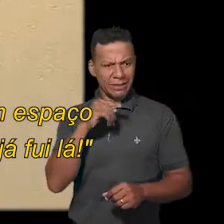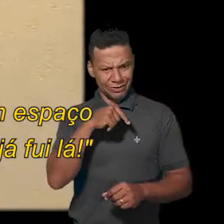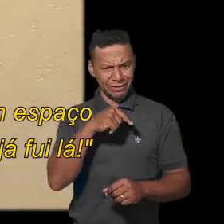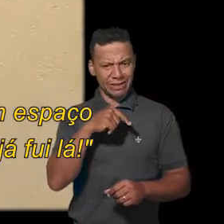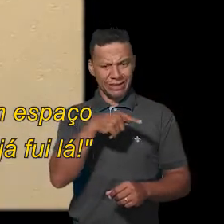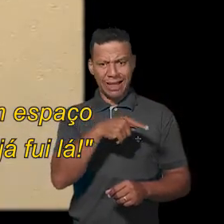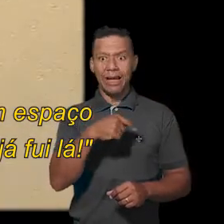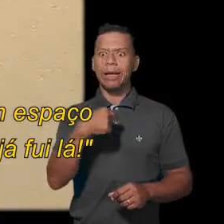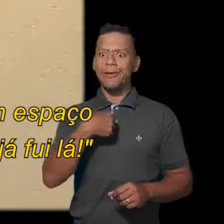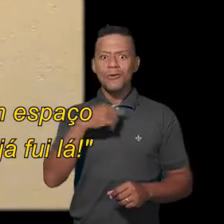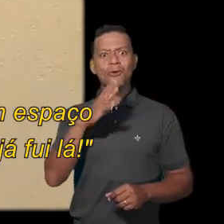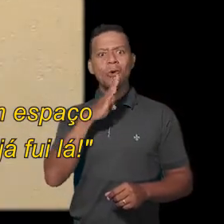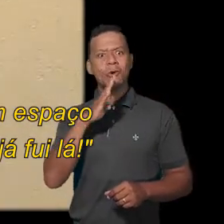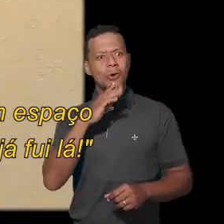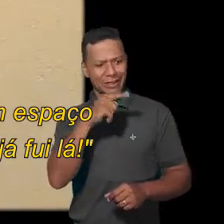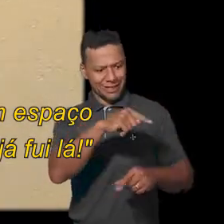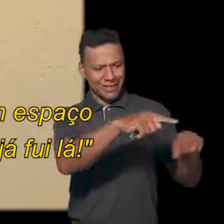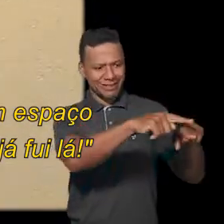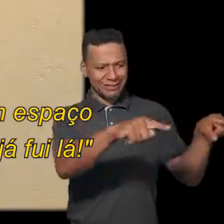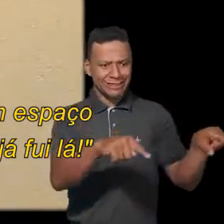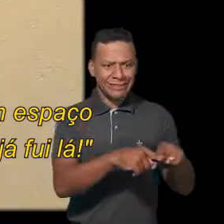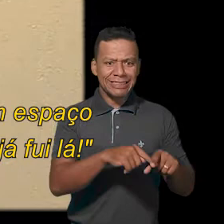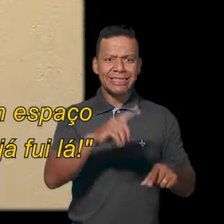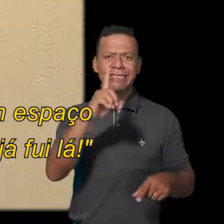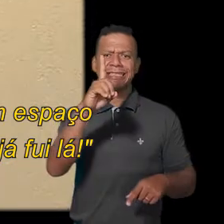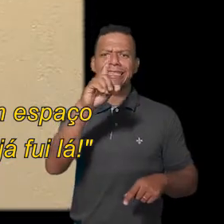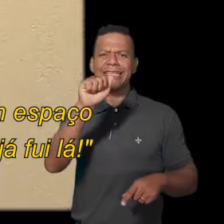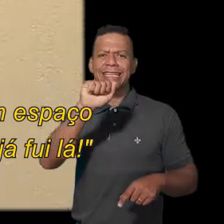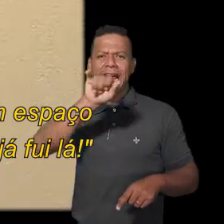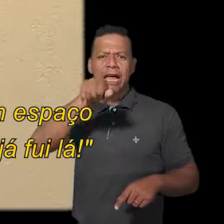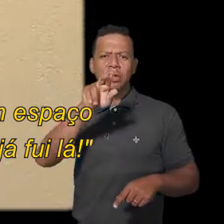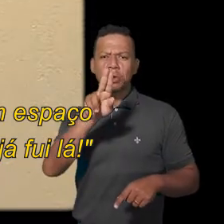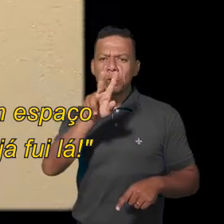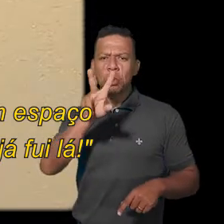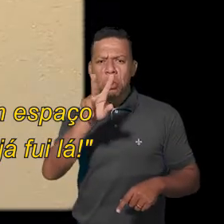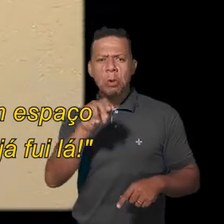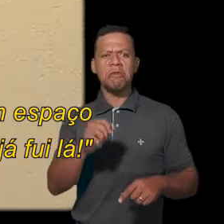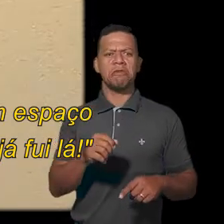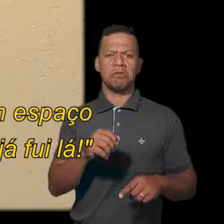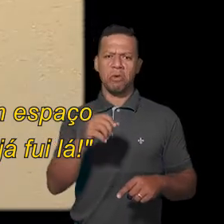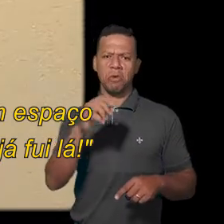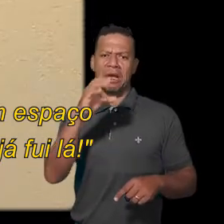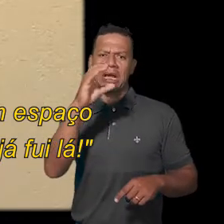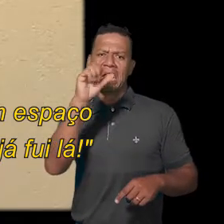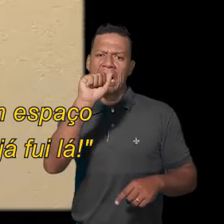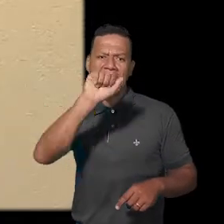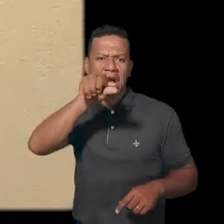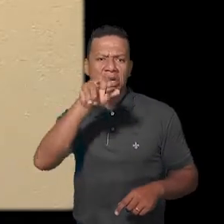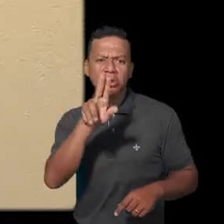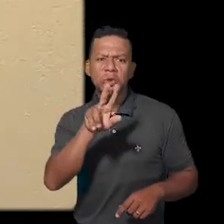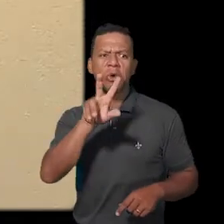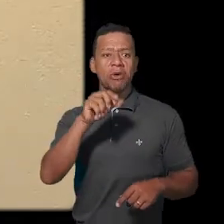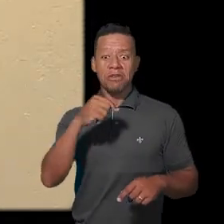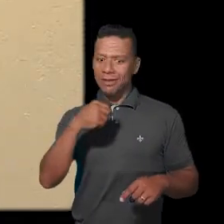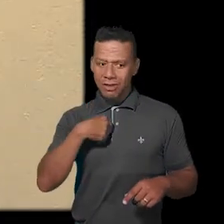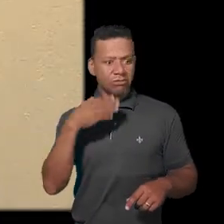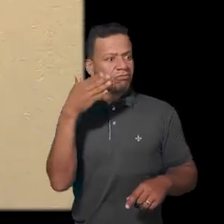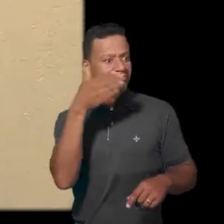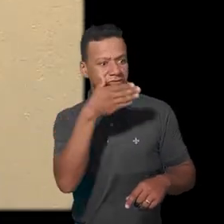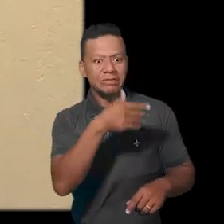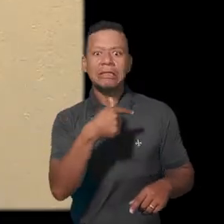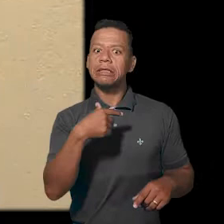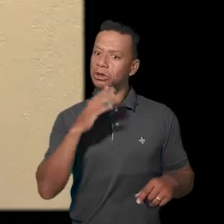você treina num espaço que se chama da Juve, Cajuve Juventude Cidadã. Eu já fui lá, isso eu morando